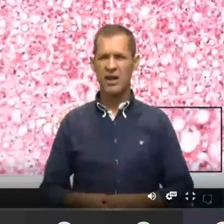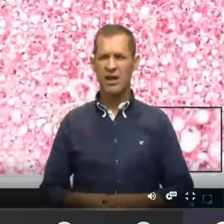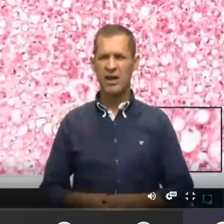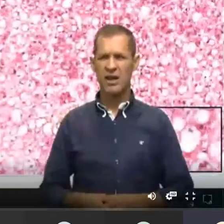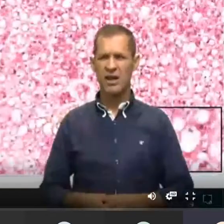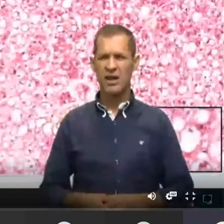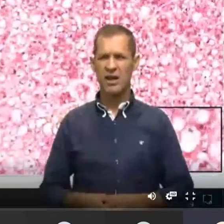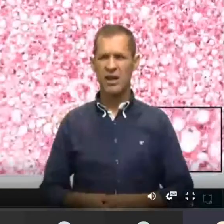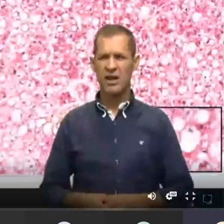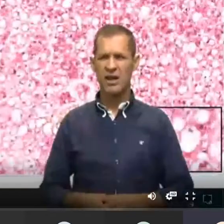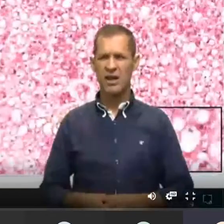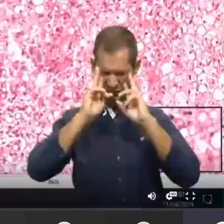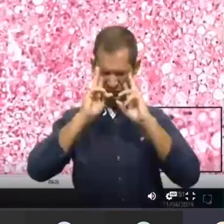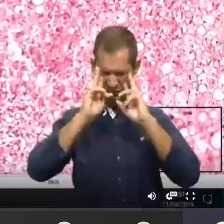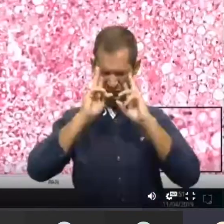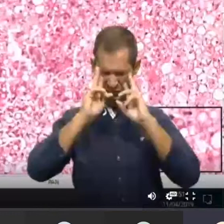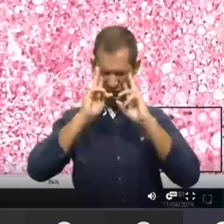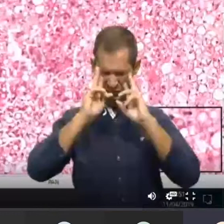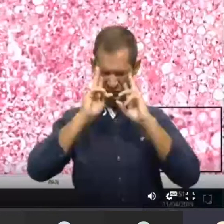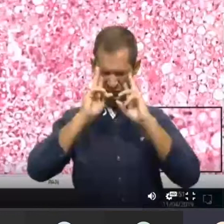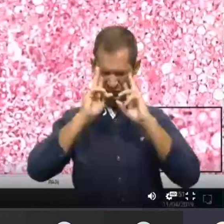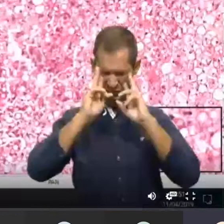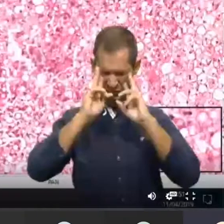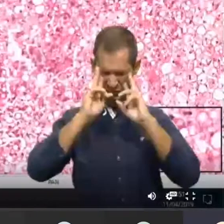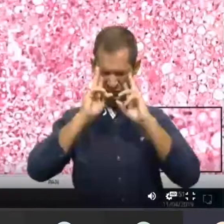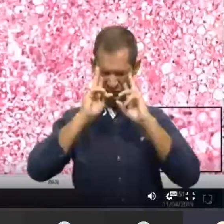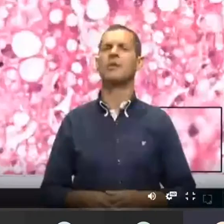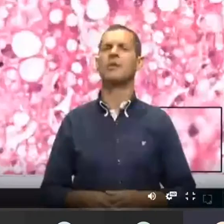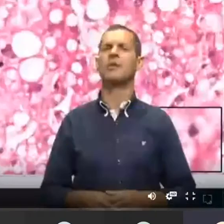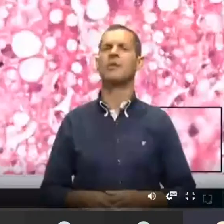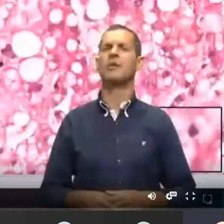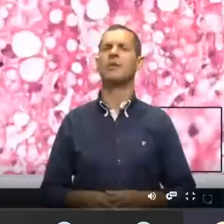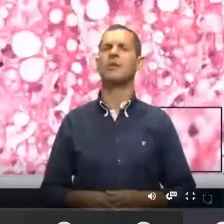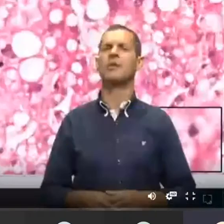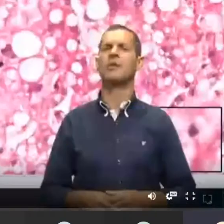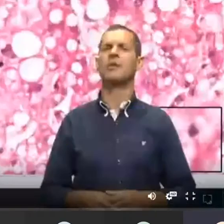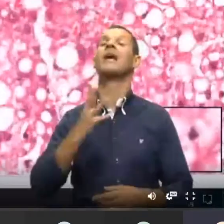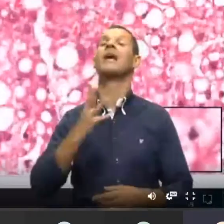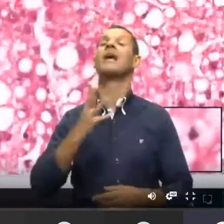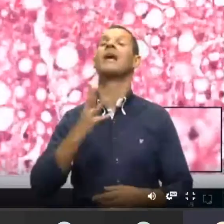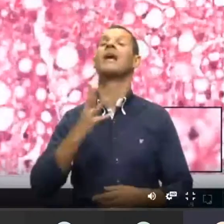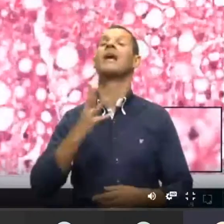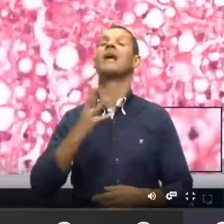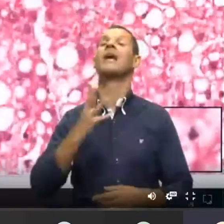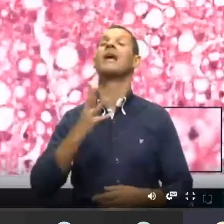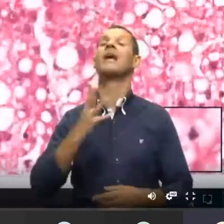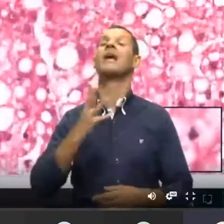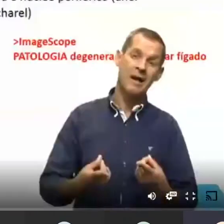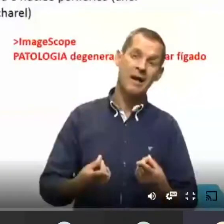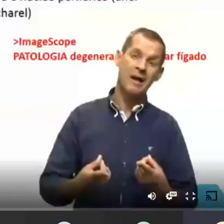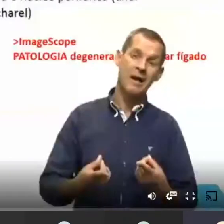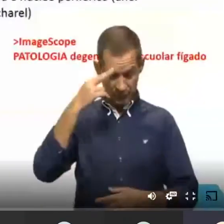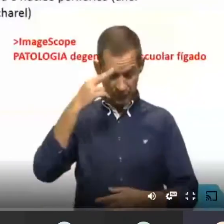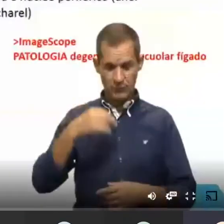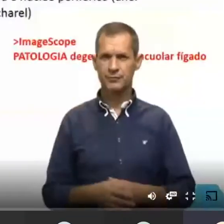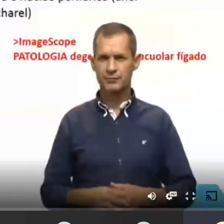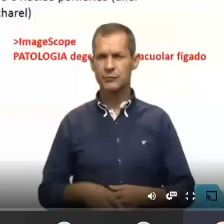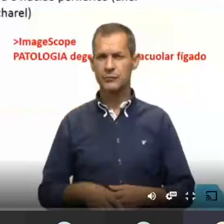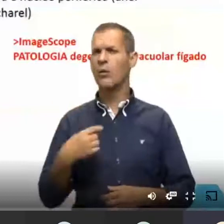areada, difícil de visualização dos núcleos, por isso que isso acontece. Mas pensando